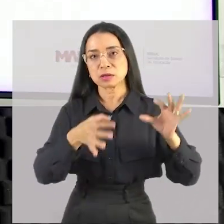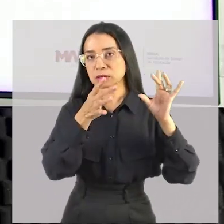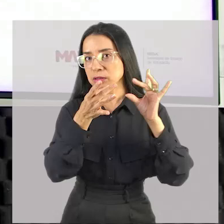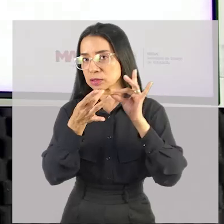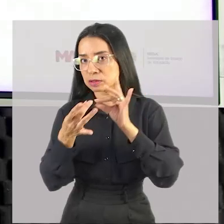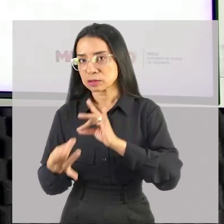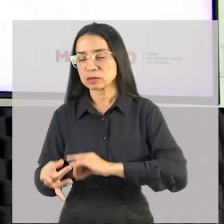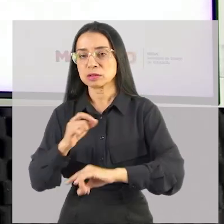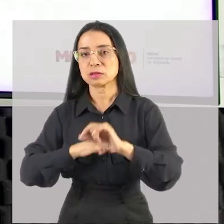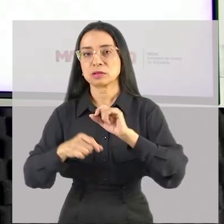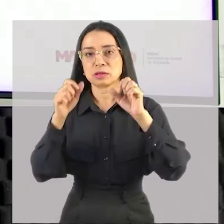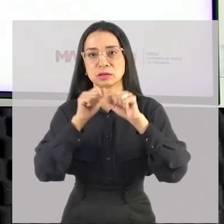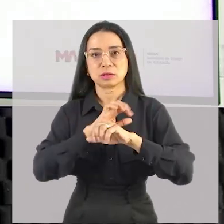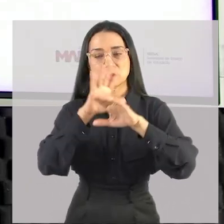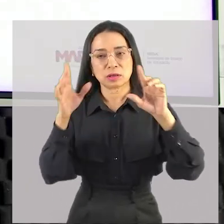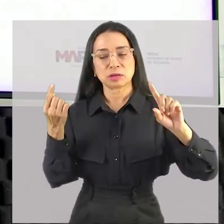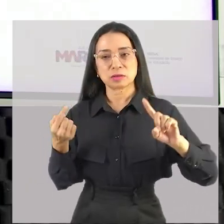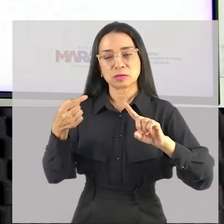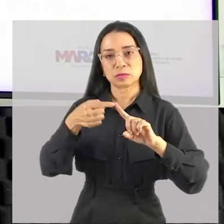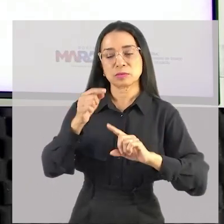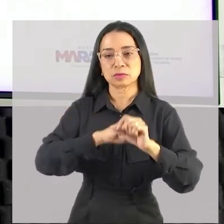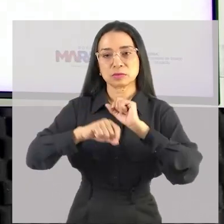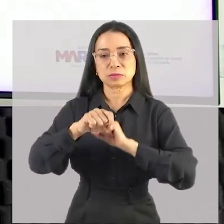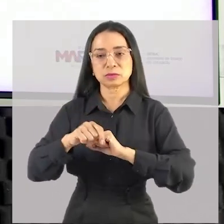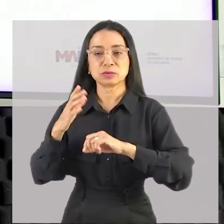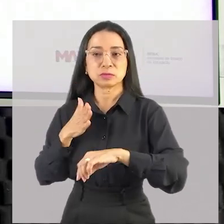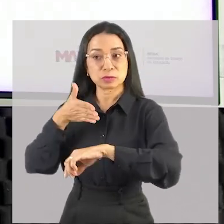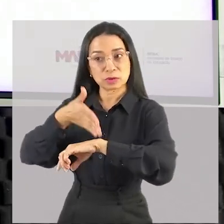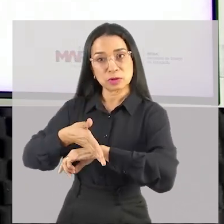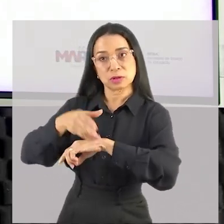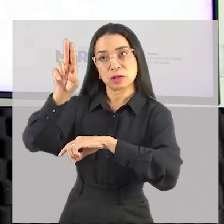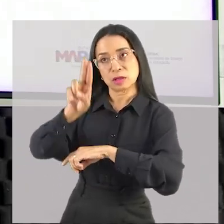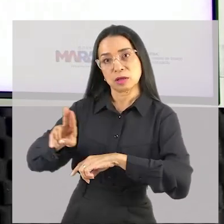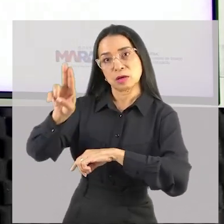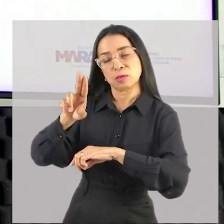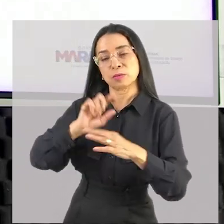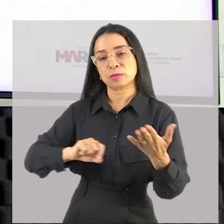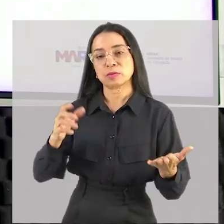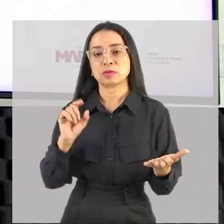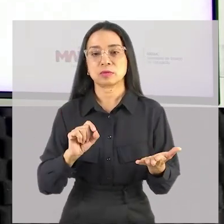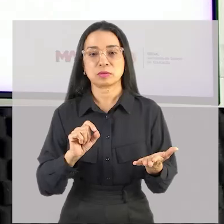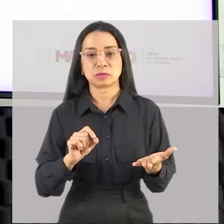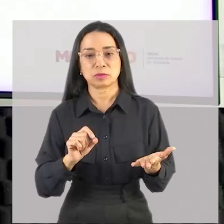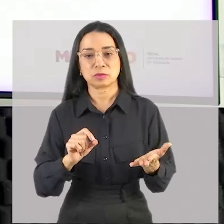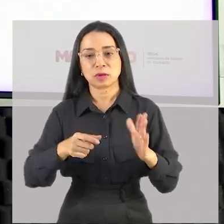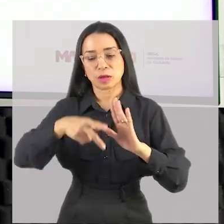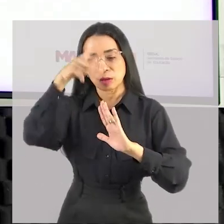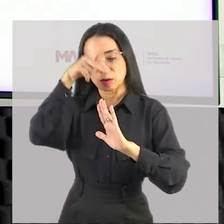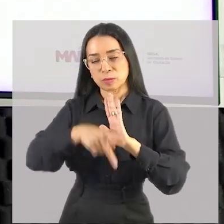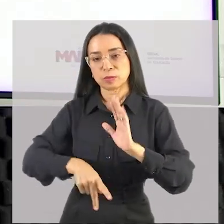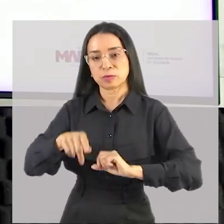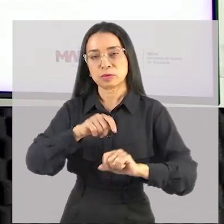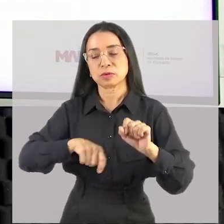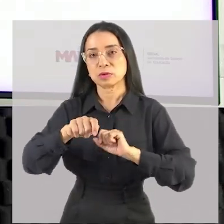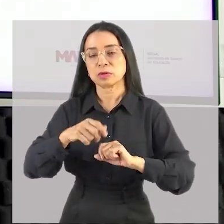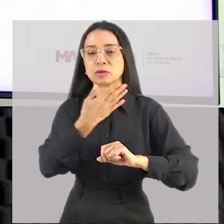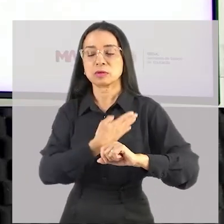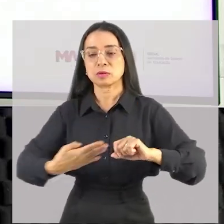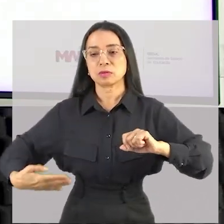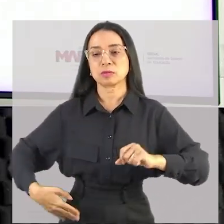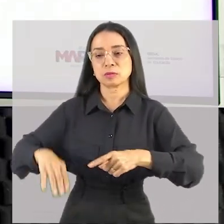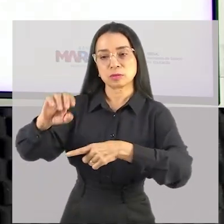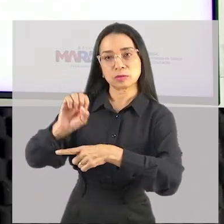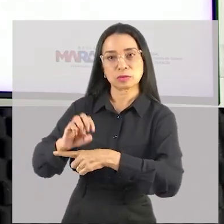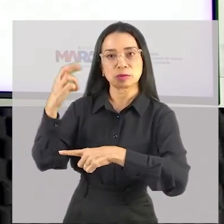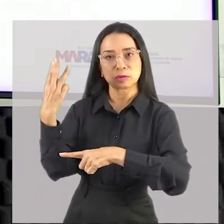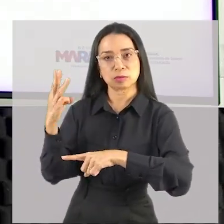e, claro, com o objetivo de colocar você dentro da universidade. Este projeto é do Governo do